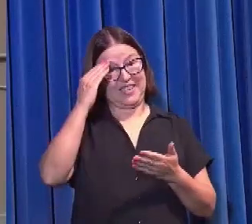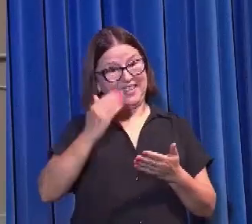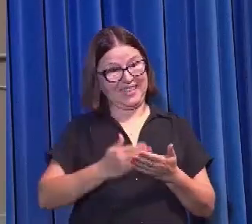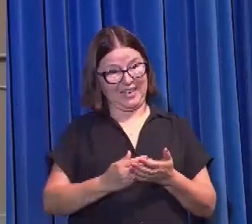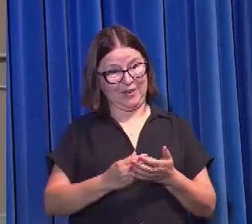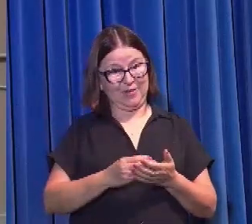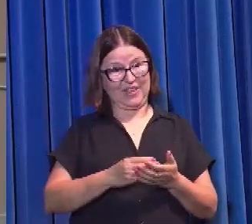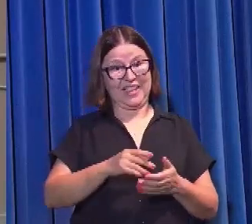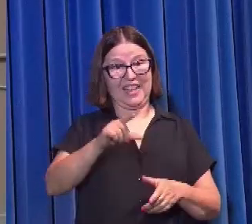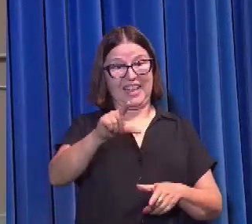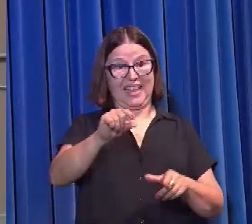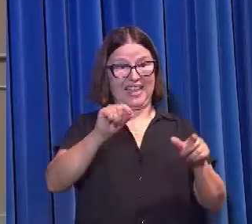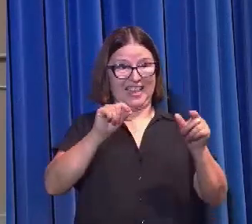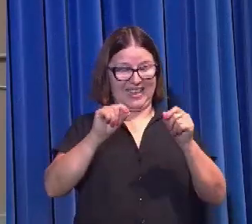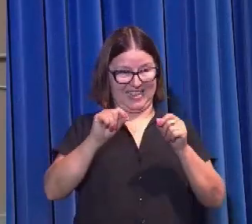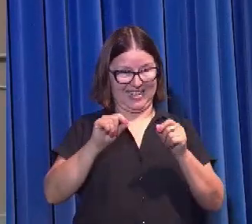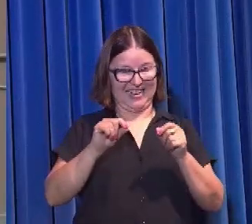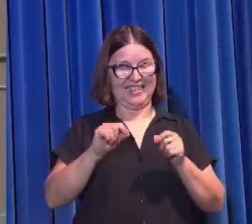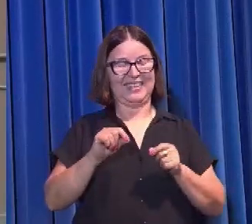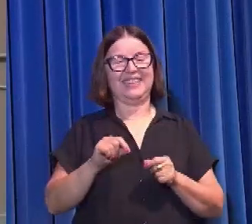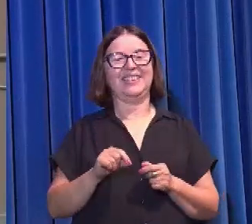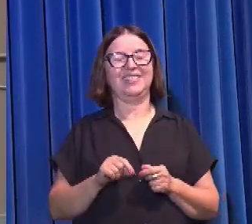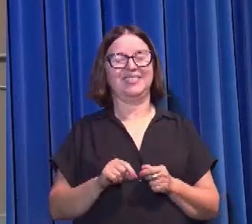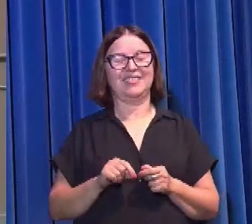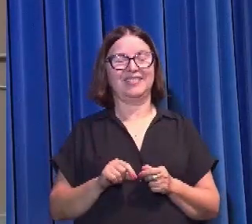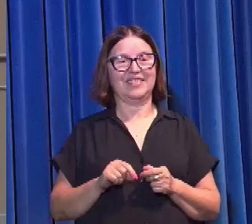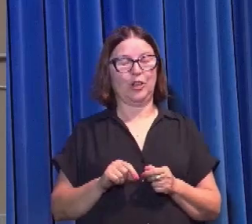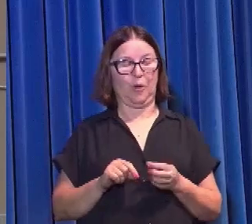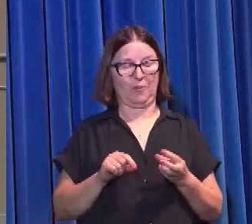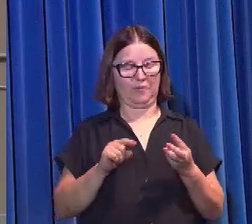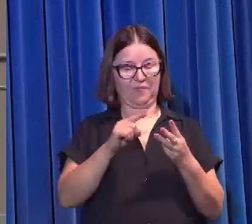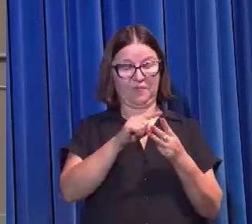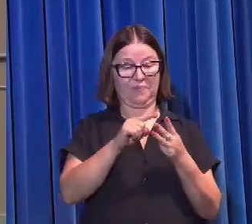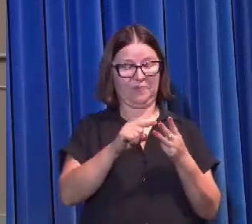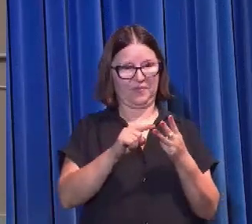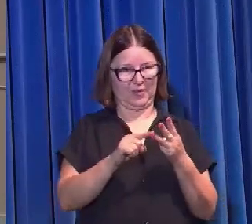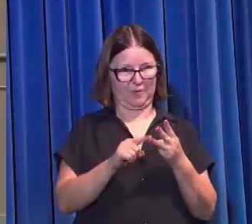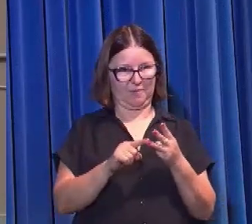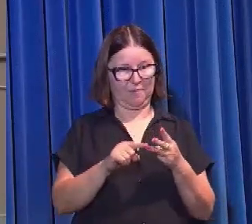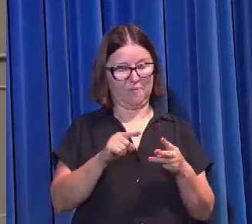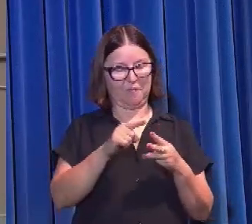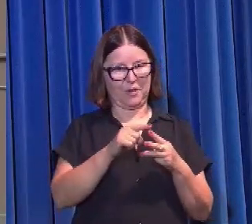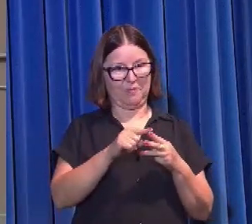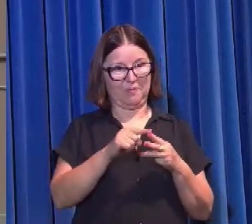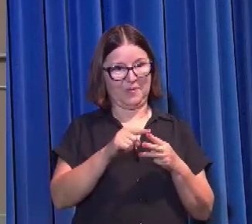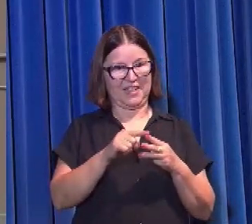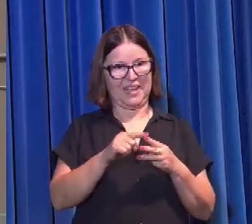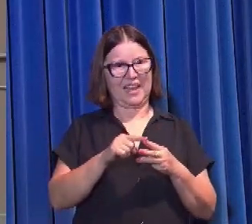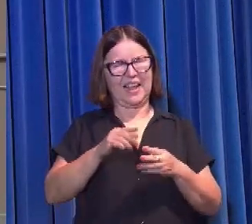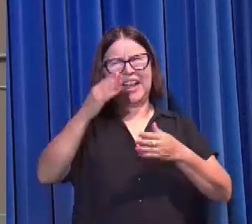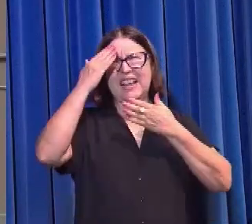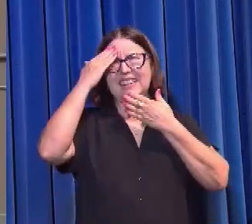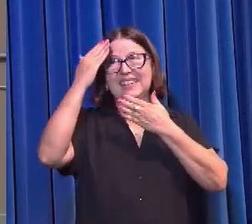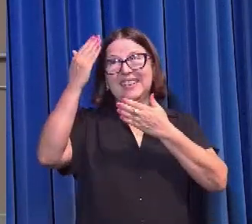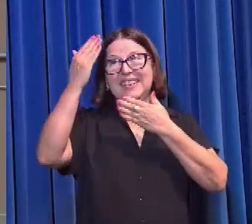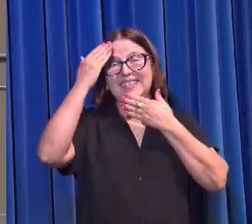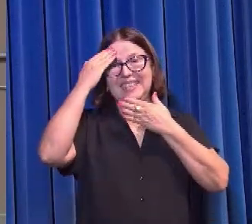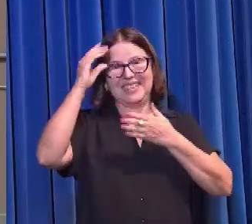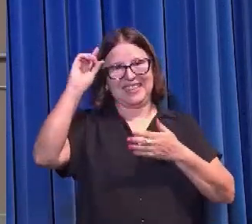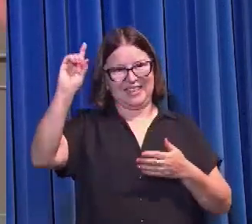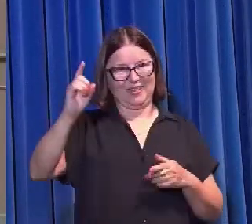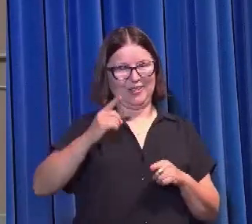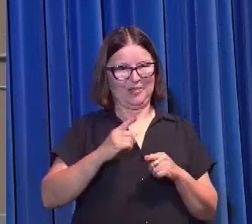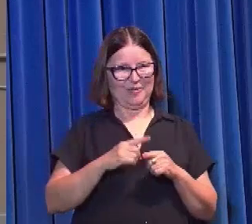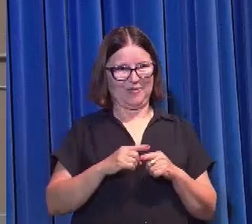Cristo, eu tenho 3 aplicações para você. Primeira, tenha um coração agradecido. Porque ser membro da